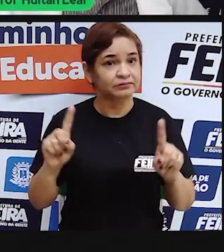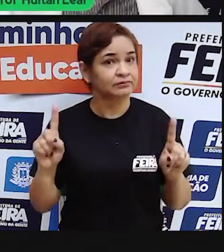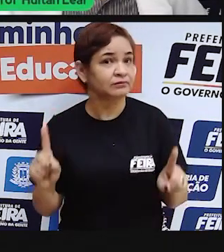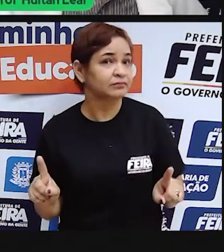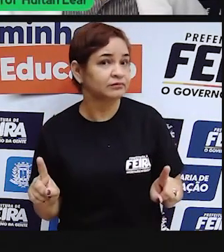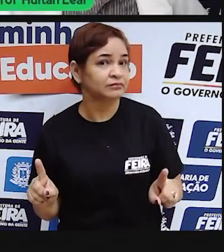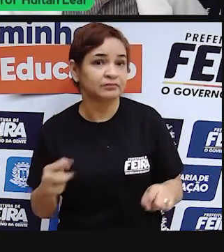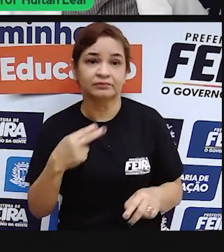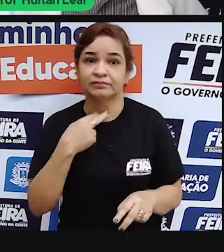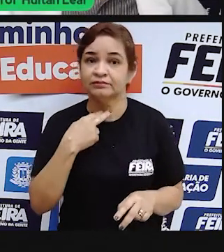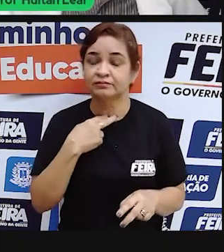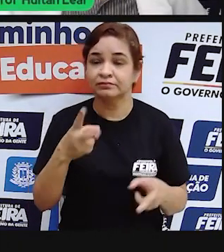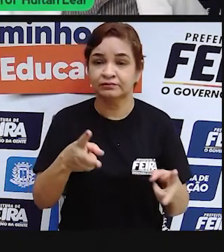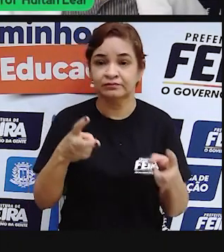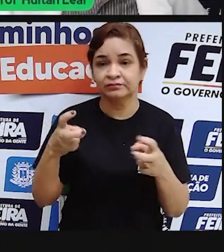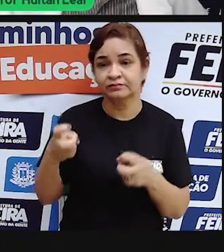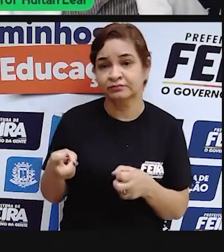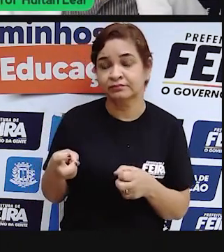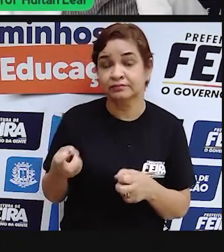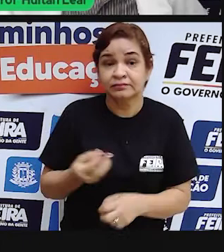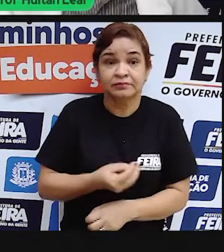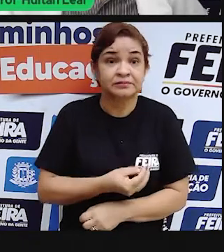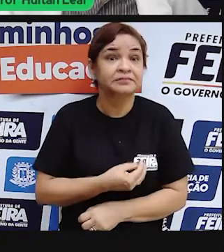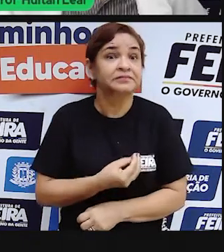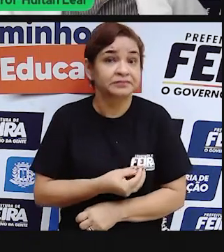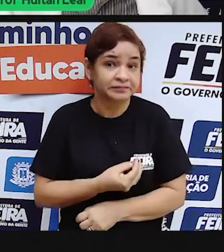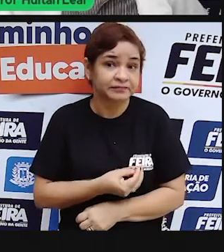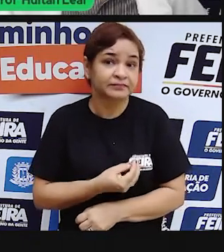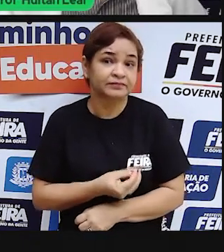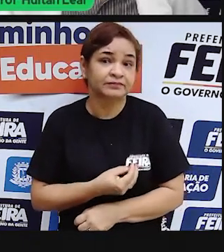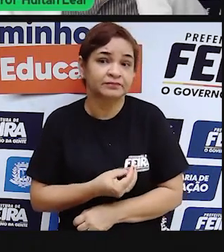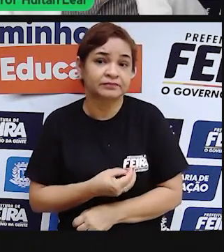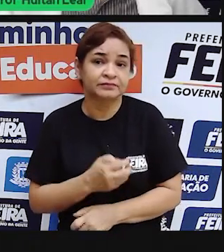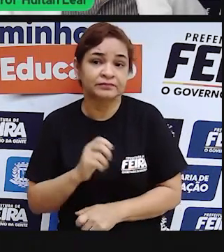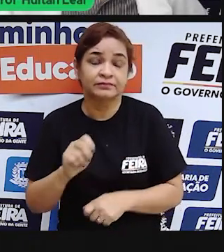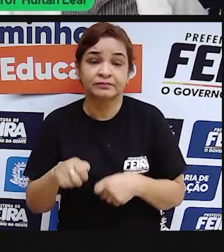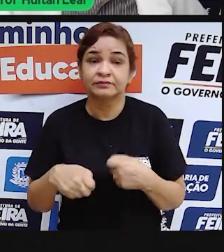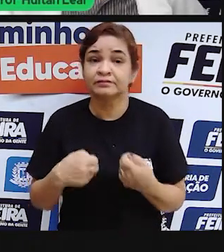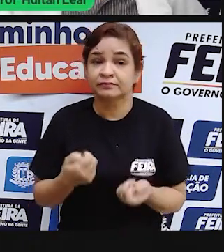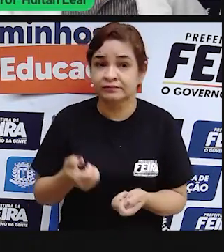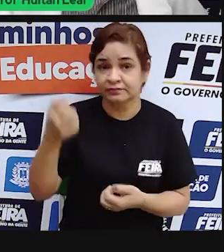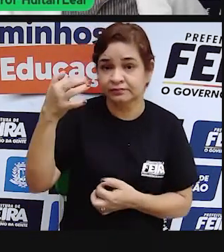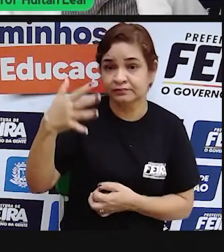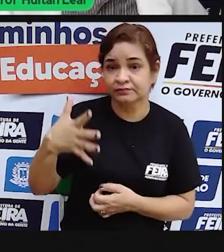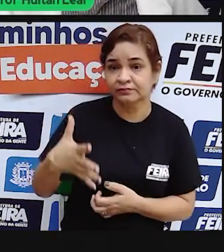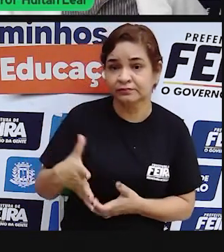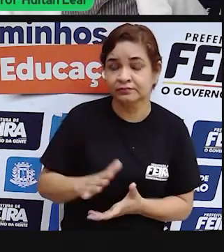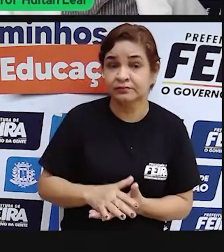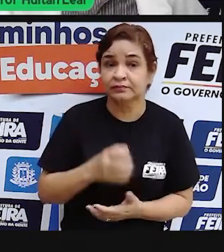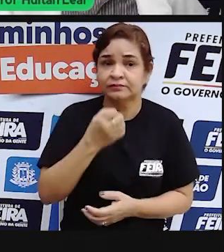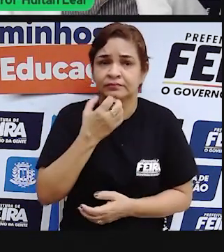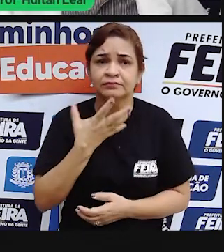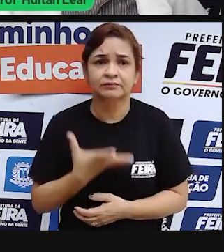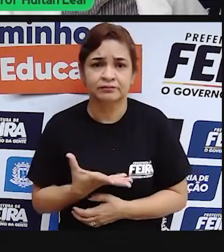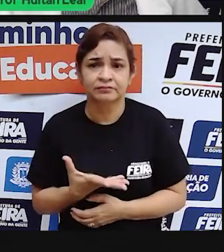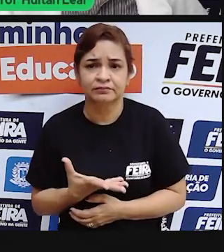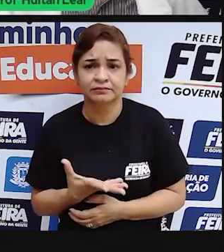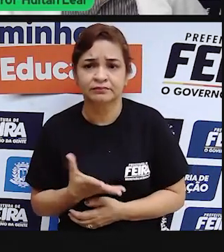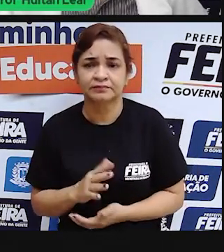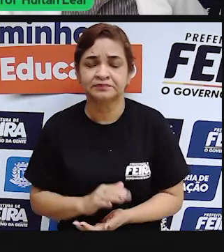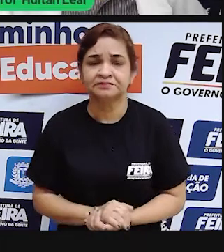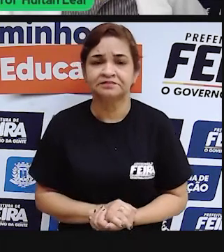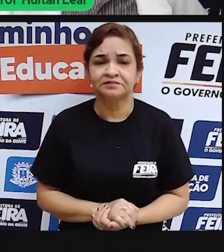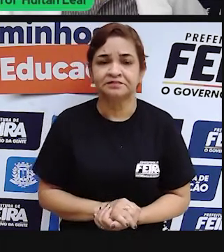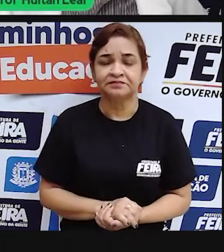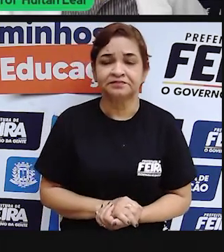algo material. O mesmo acontece com a vida. Sinais nós já falamos. O bem, não é? É algo